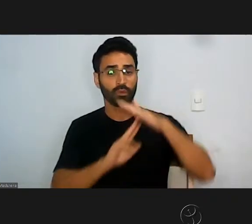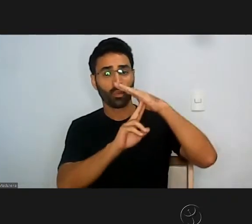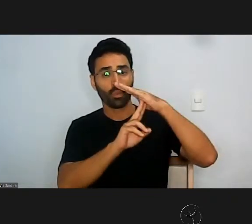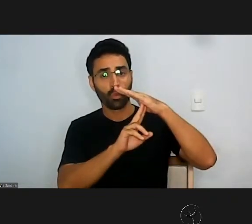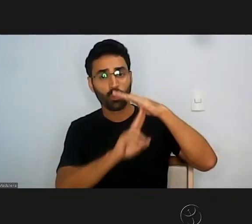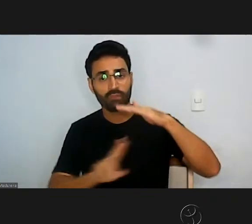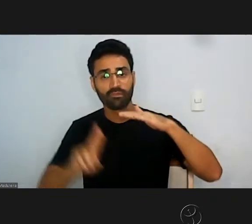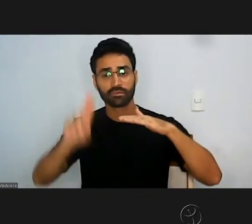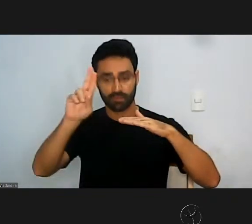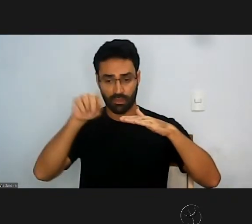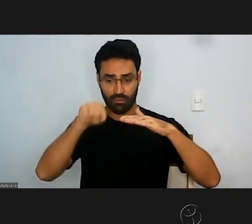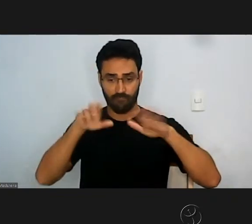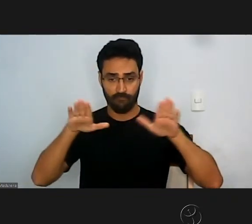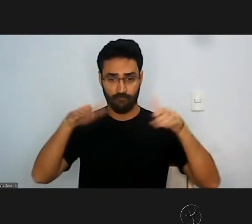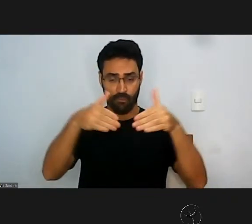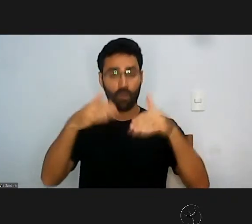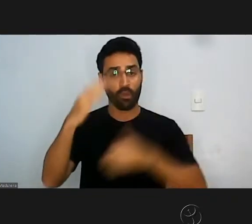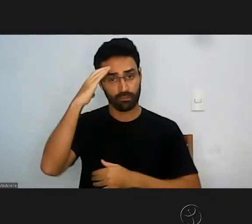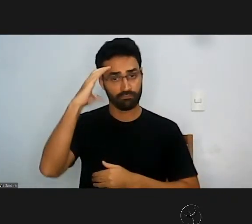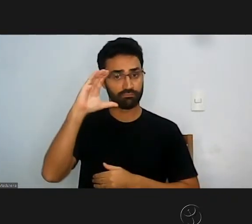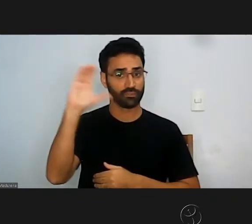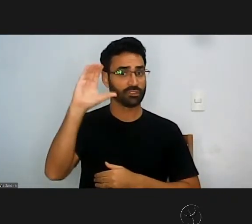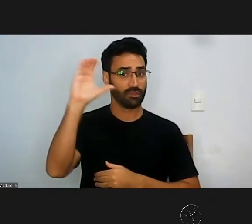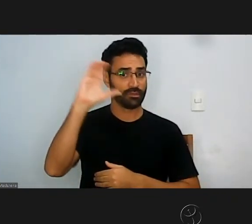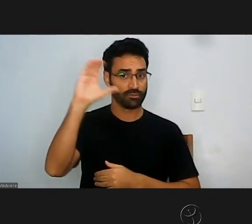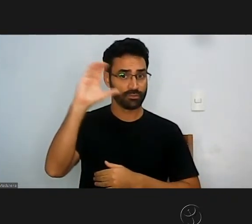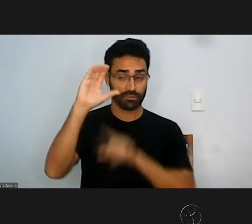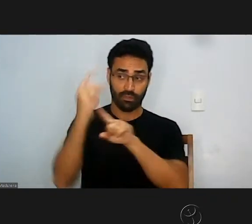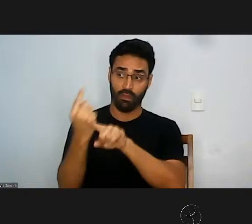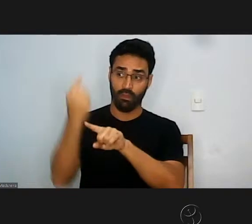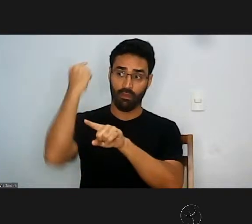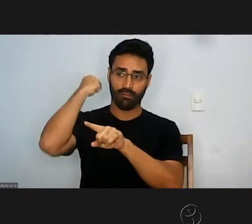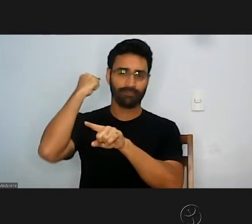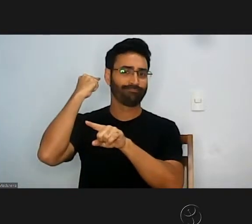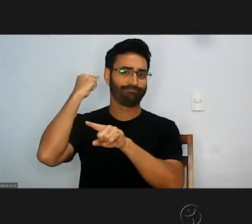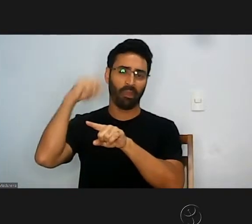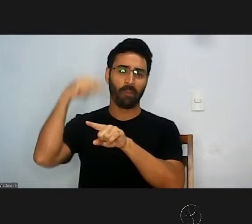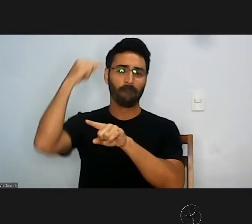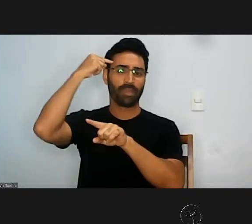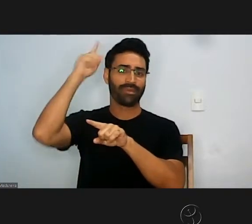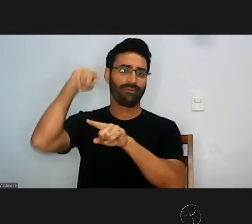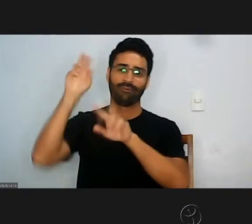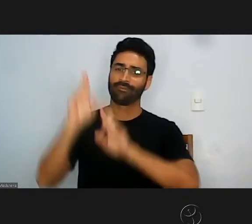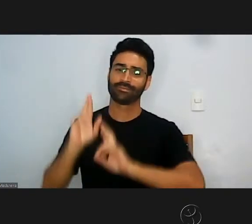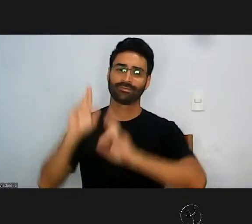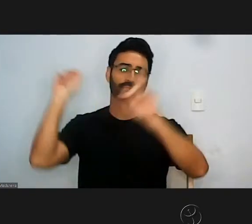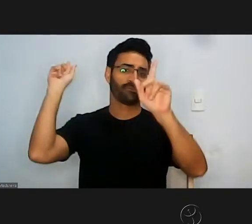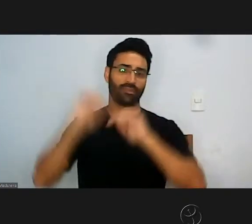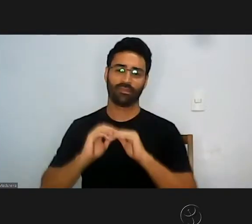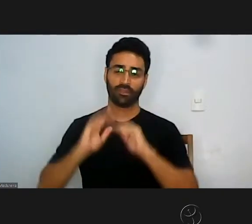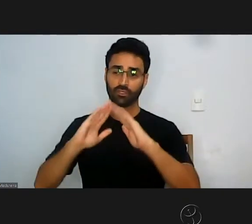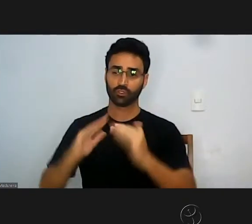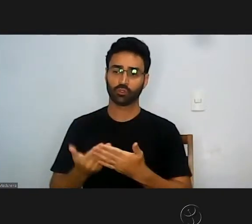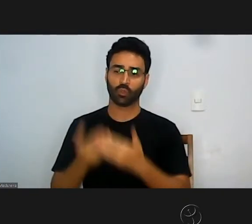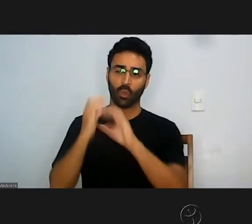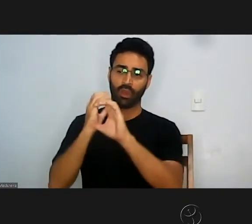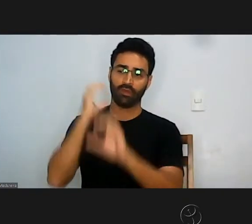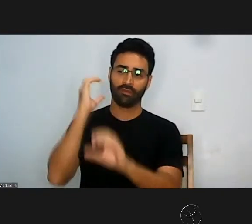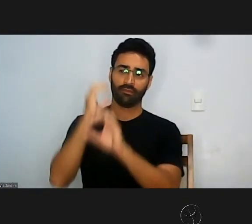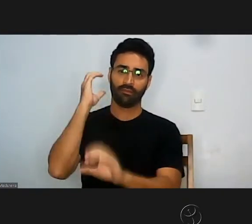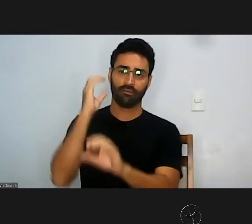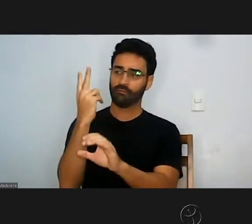científico de antes eram muito diferentes das escolas de engenharia 20 anos antes